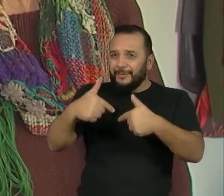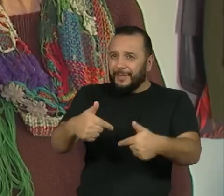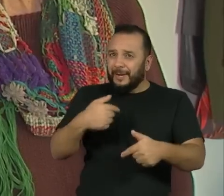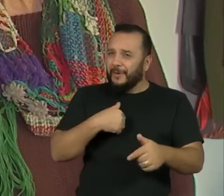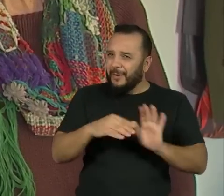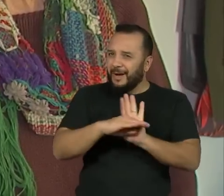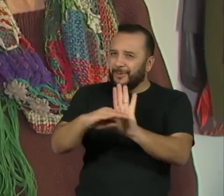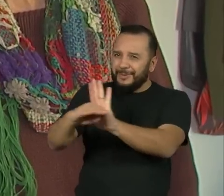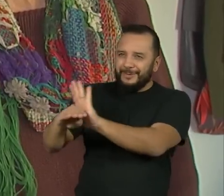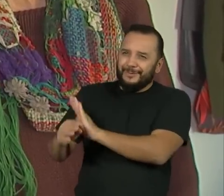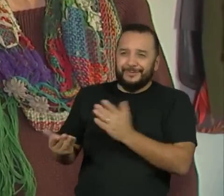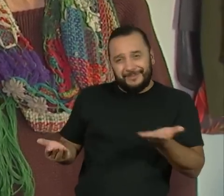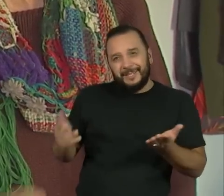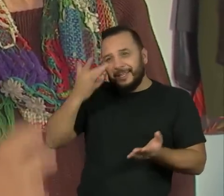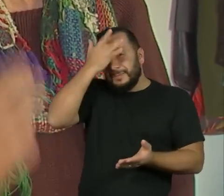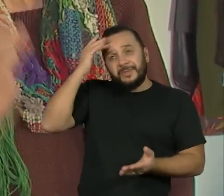auxiliou.